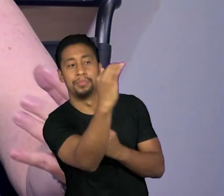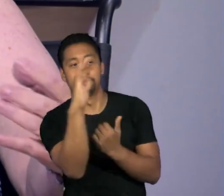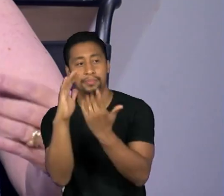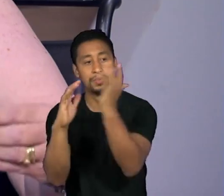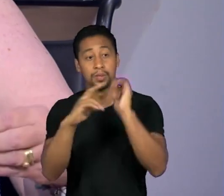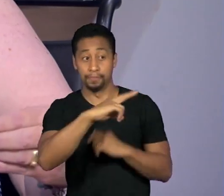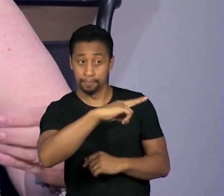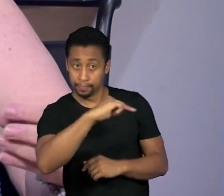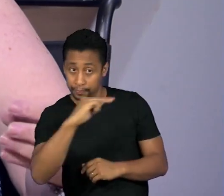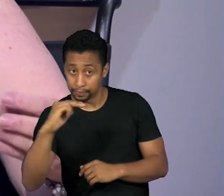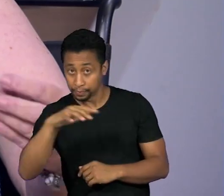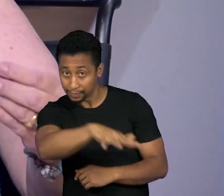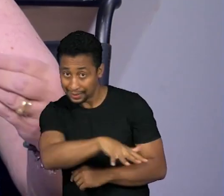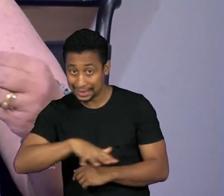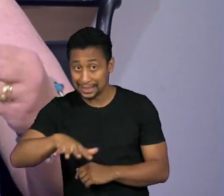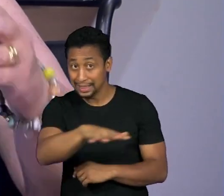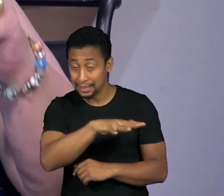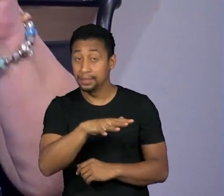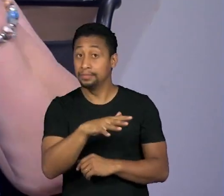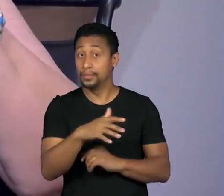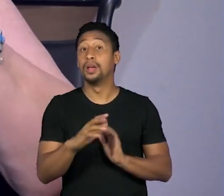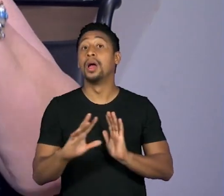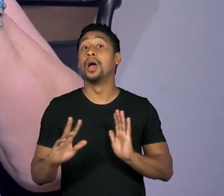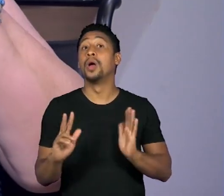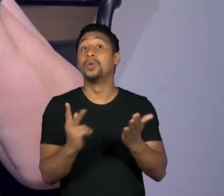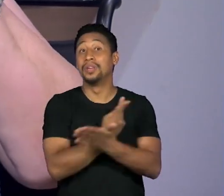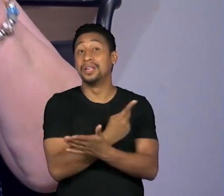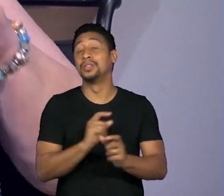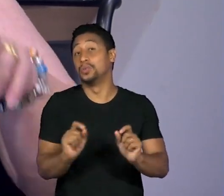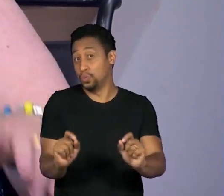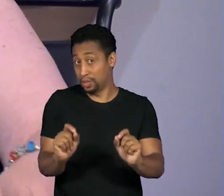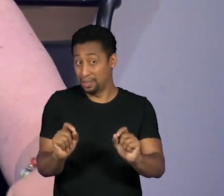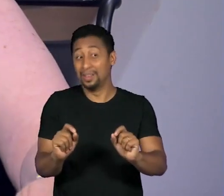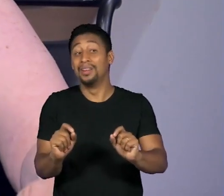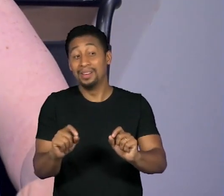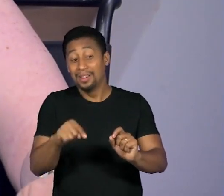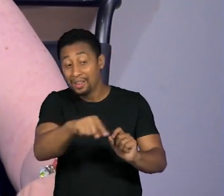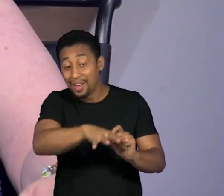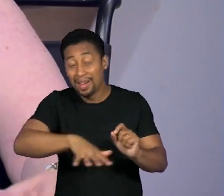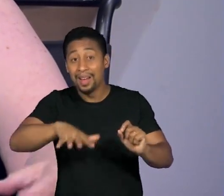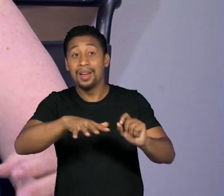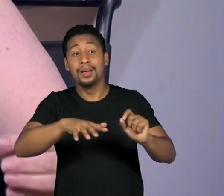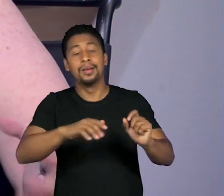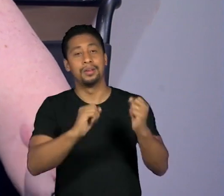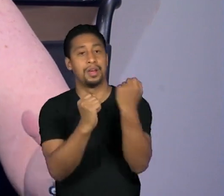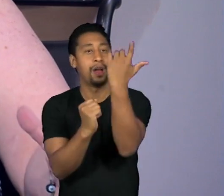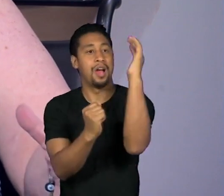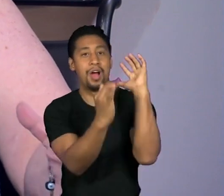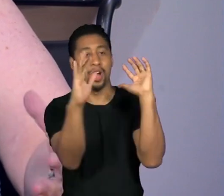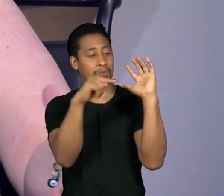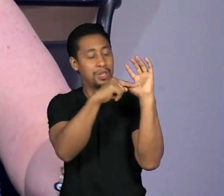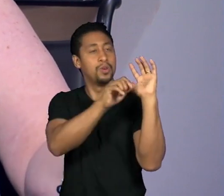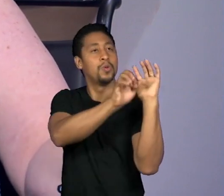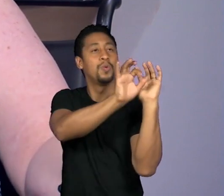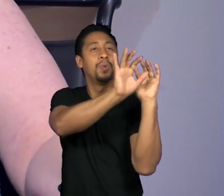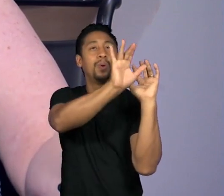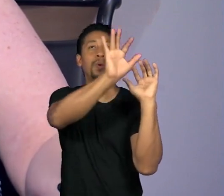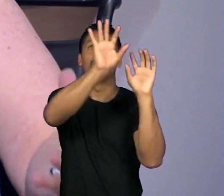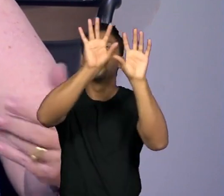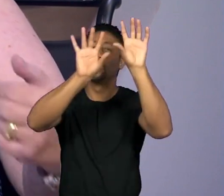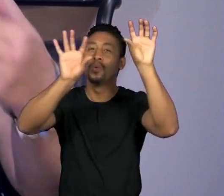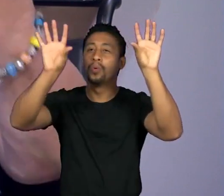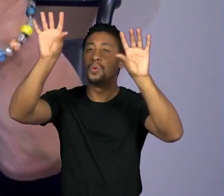elas respondem pela produção, entre aspas, de água. São as árvores dessas